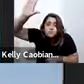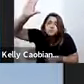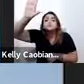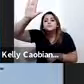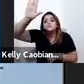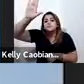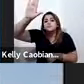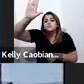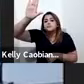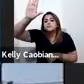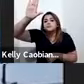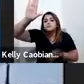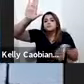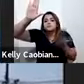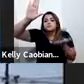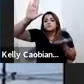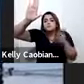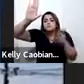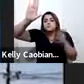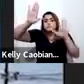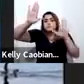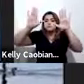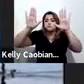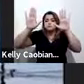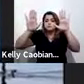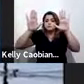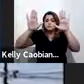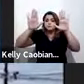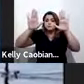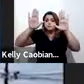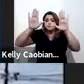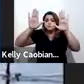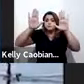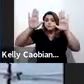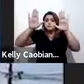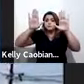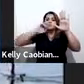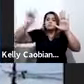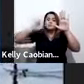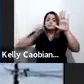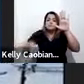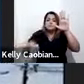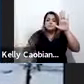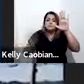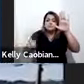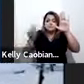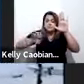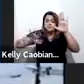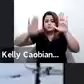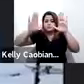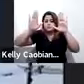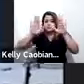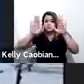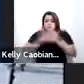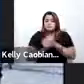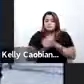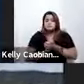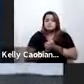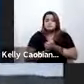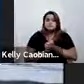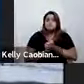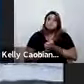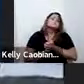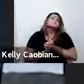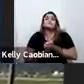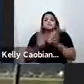Segura, pessoa bem alto, bem alto. Eu grito! Eu quero que eu grito, entendeu? Ah, bom, ok.